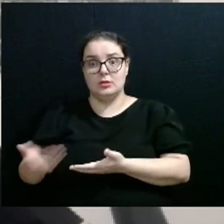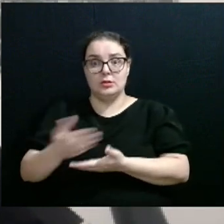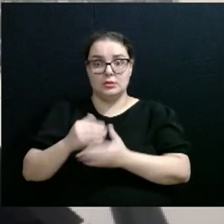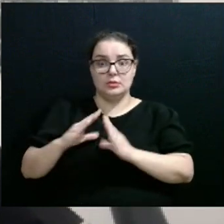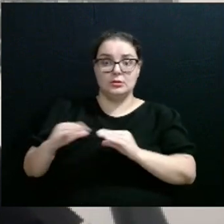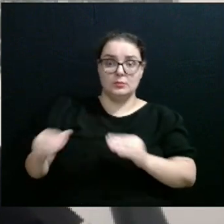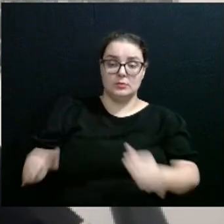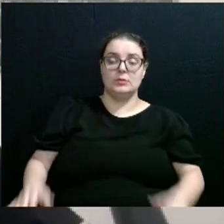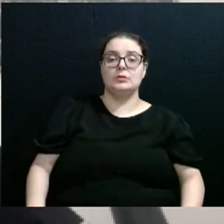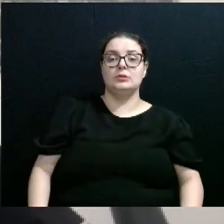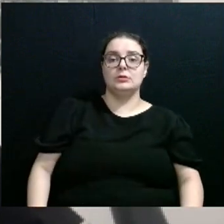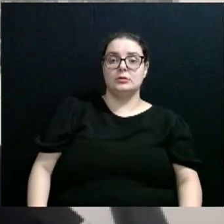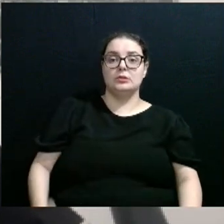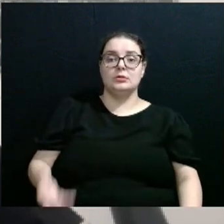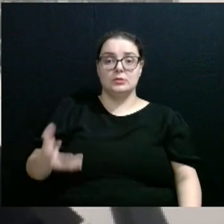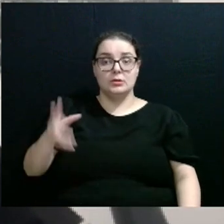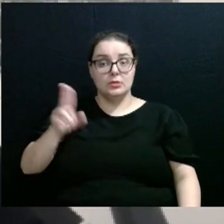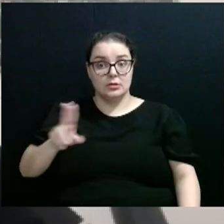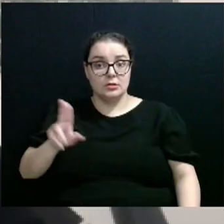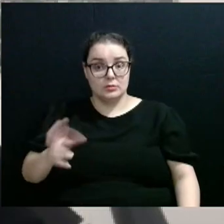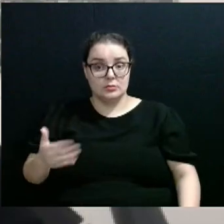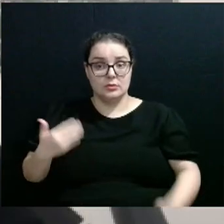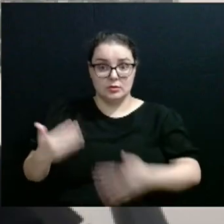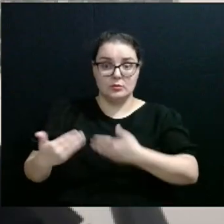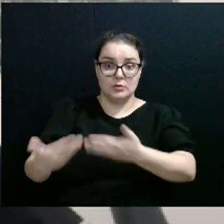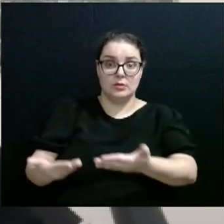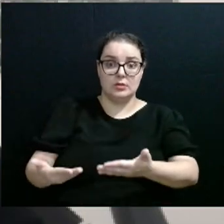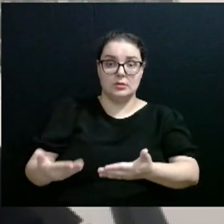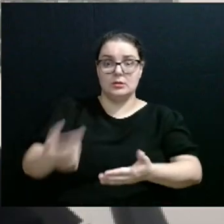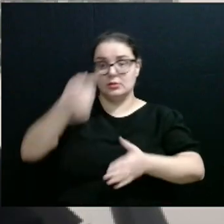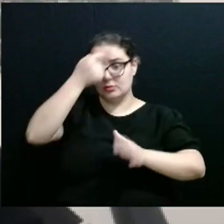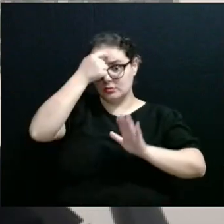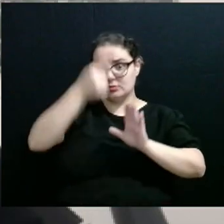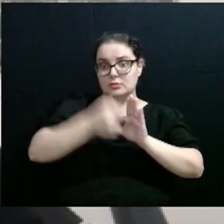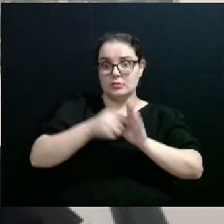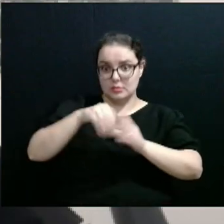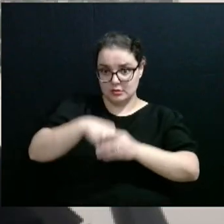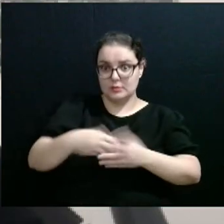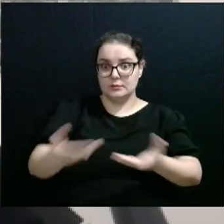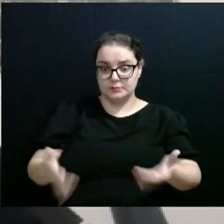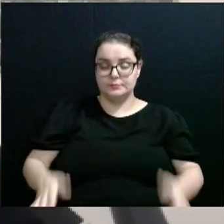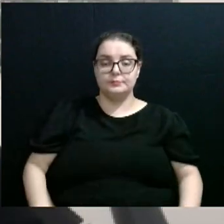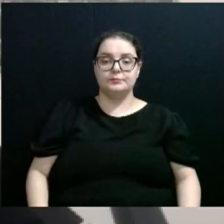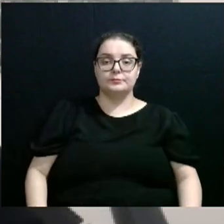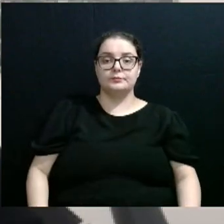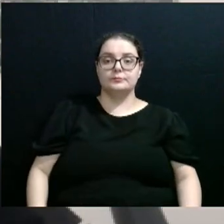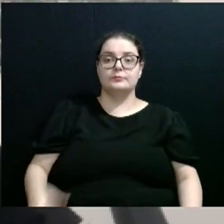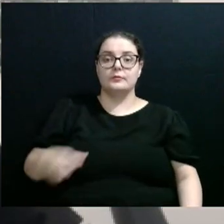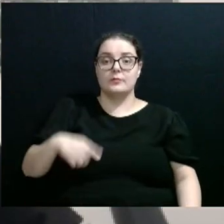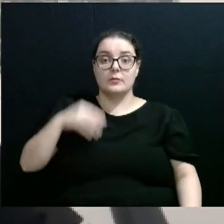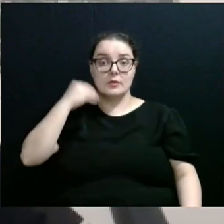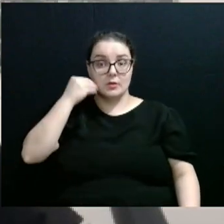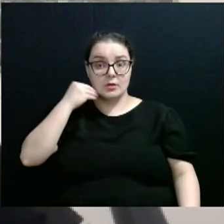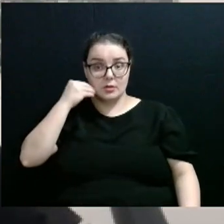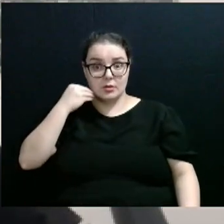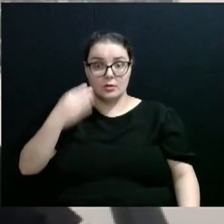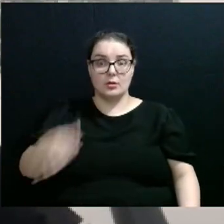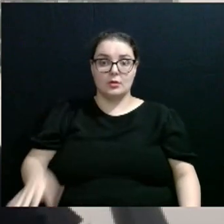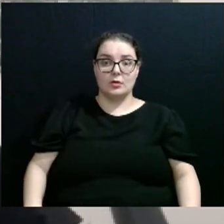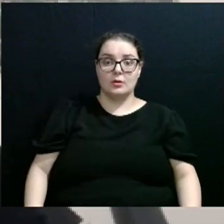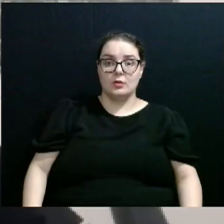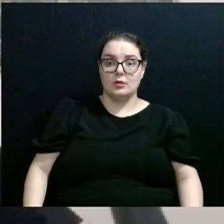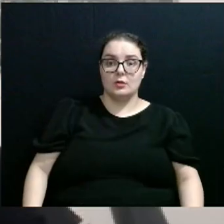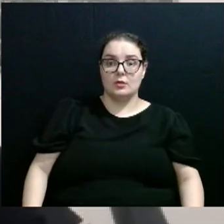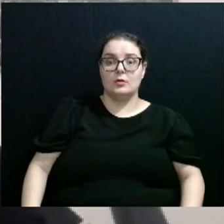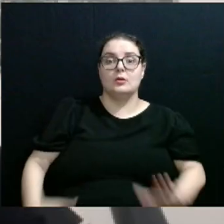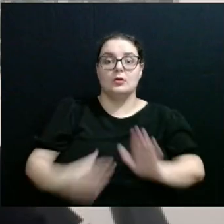quero usar para processar dentro da inteligência artificial, né? Então, a gente tem experimentado rodar modelos de